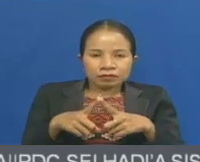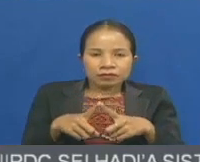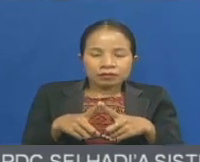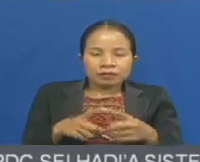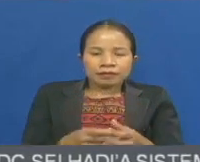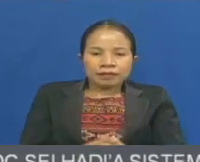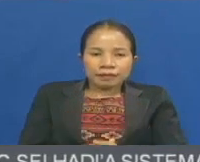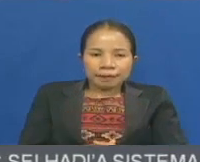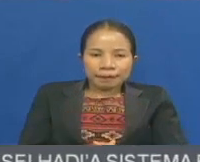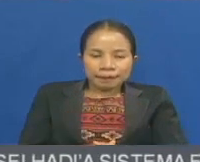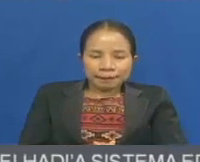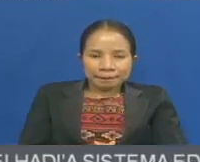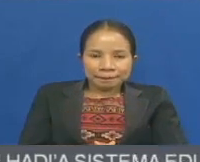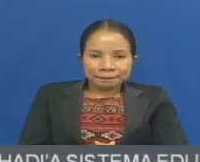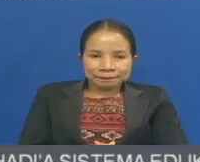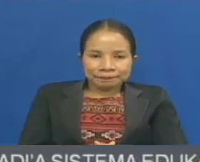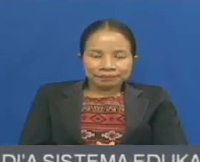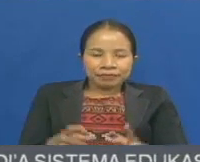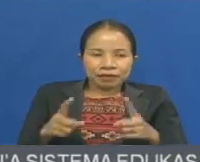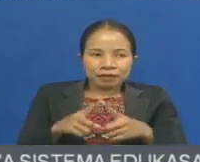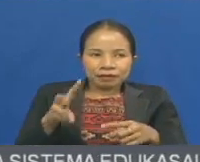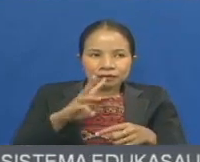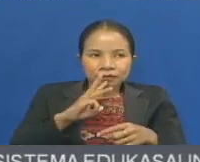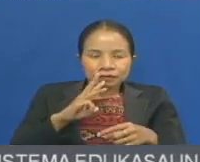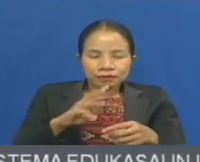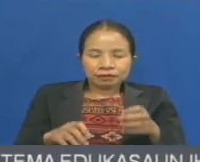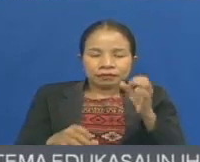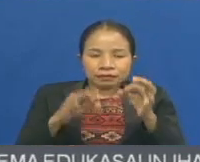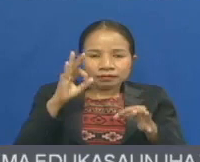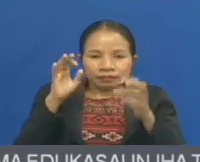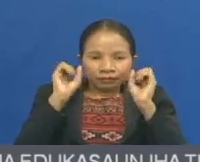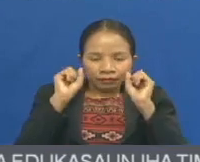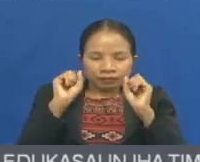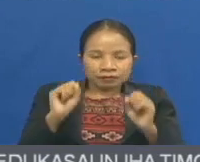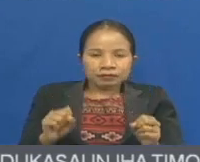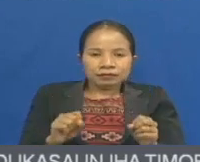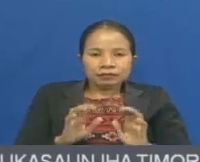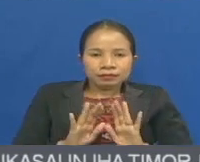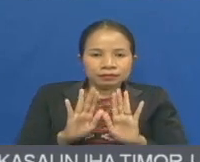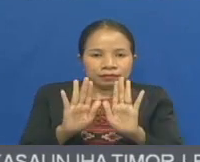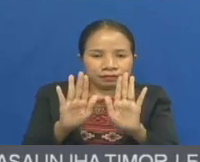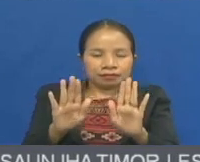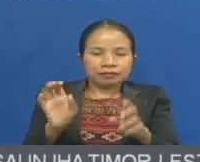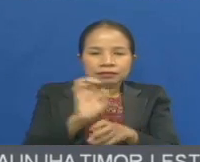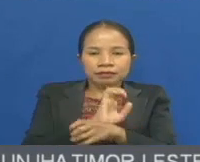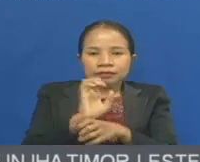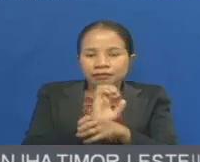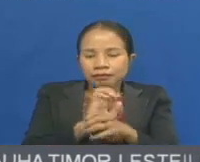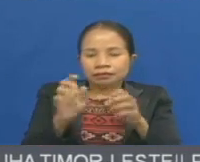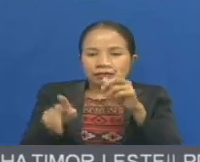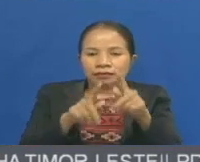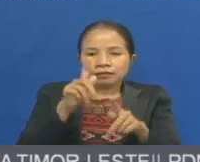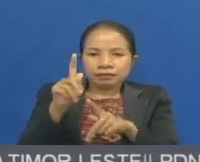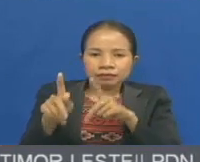agroindustrial. Parque ida ba agroindustrial, ho dinune bele dudu economia